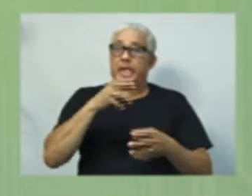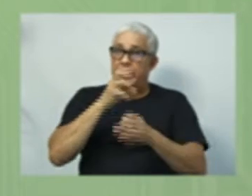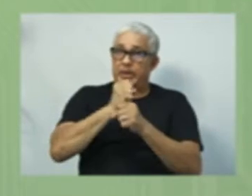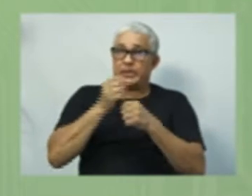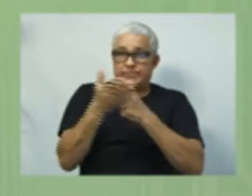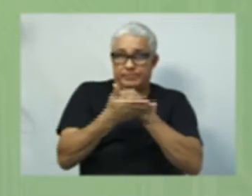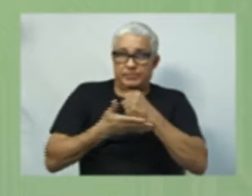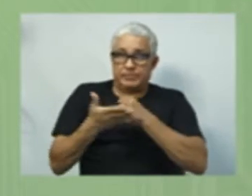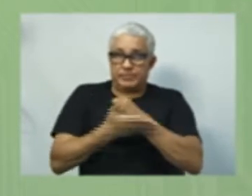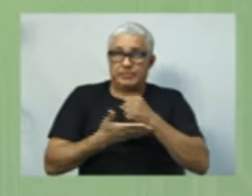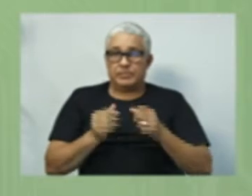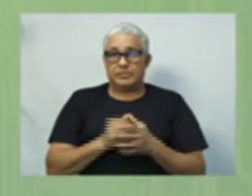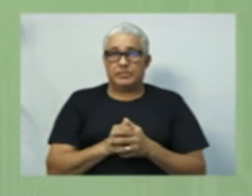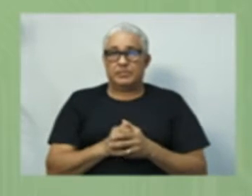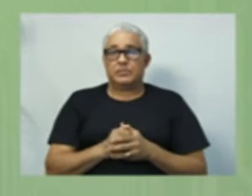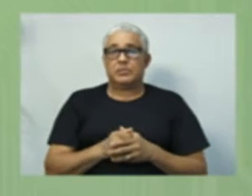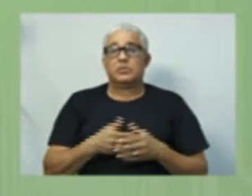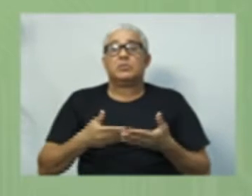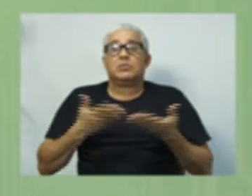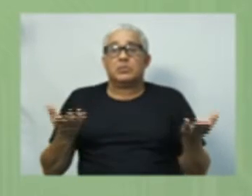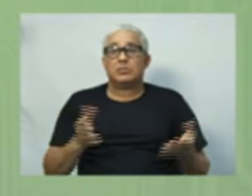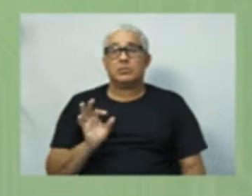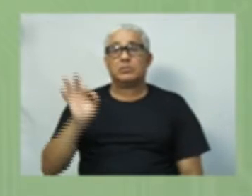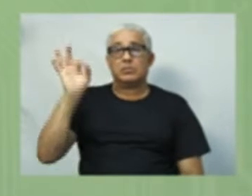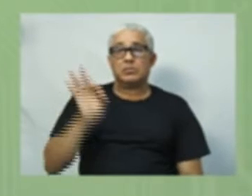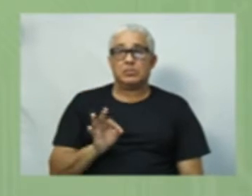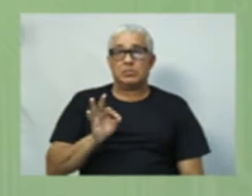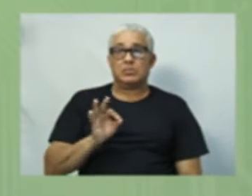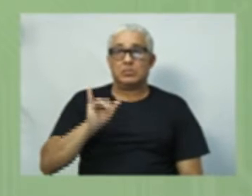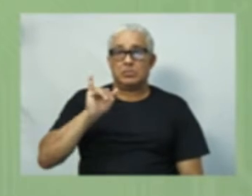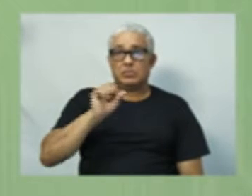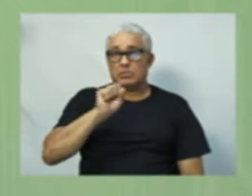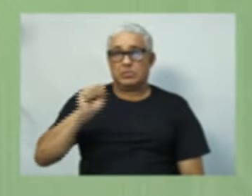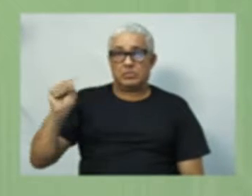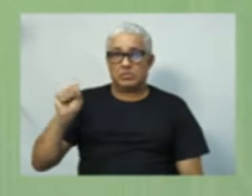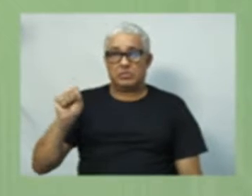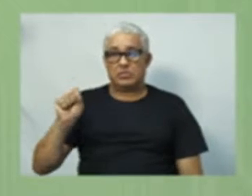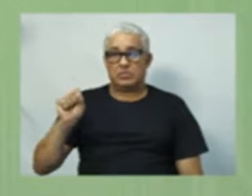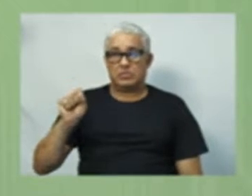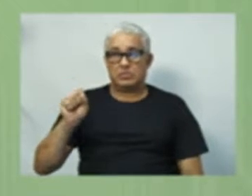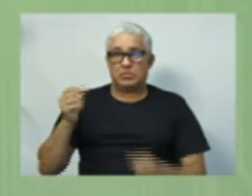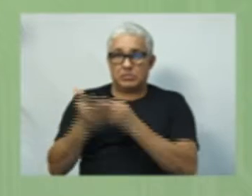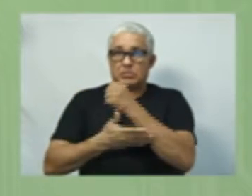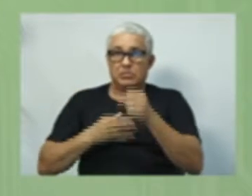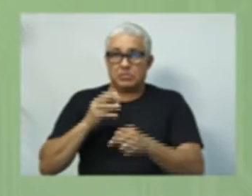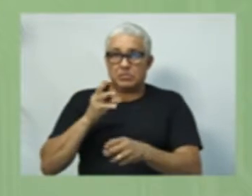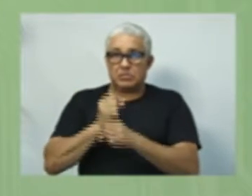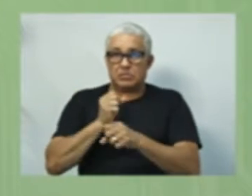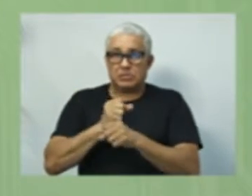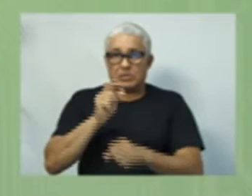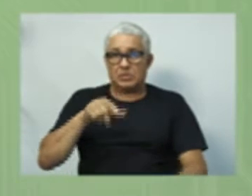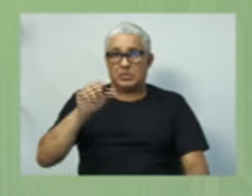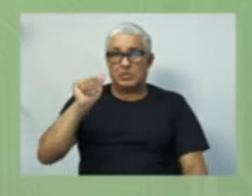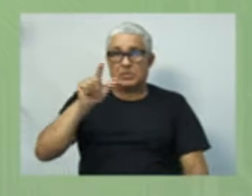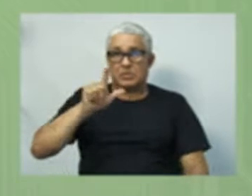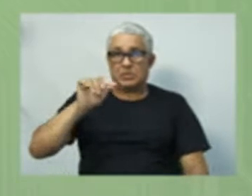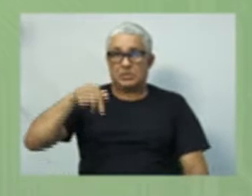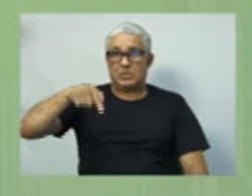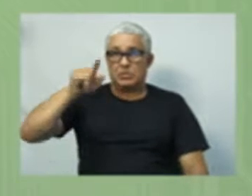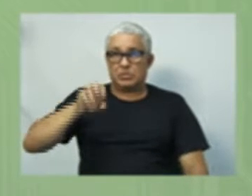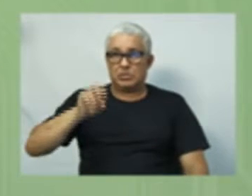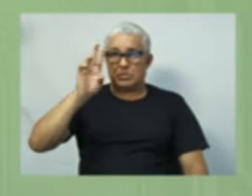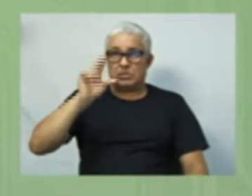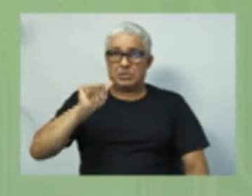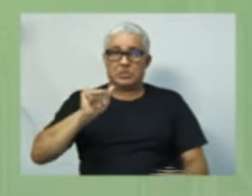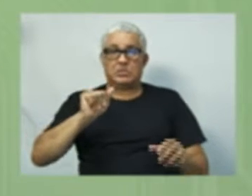cálculo. E qual vai ser a porcentagem de ISS que eu vou pagar sobre a base de cálculo? A alíquota estipulada na lei,